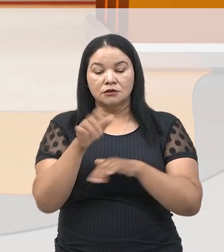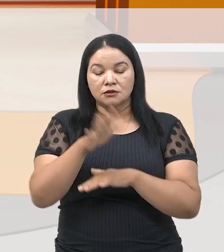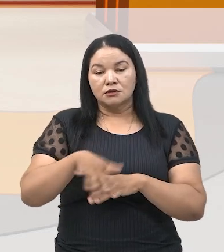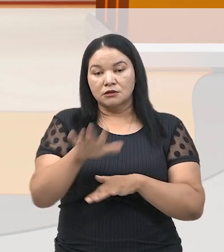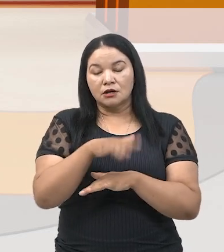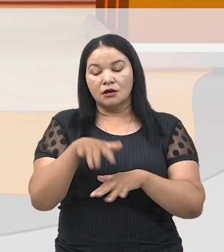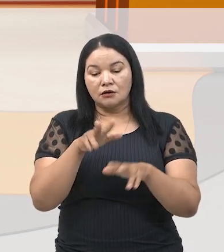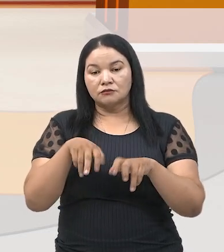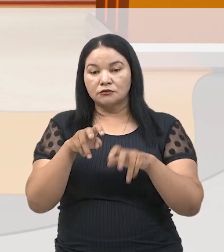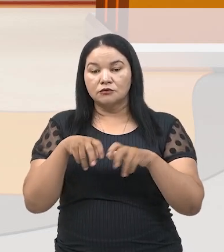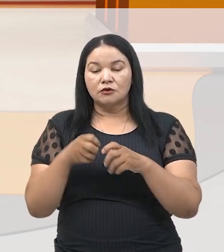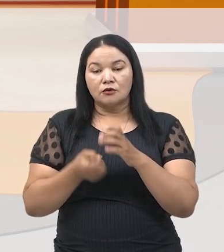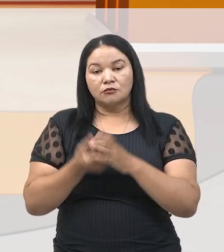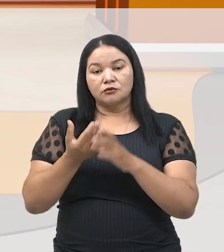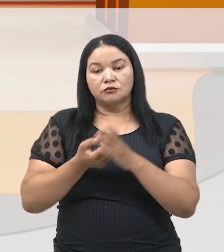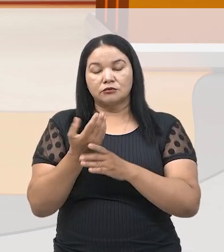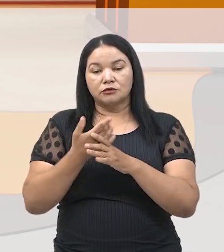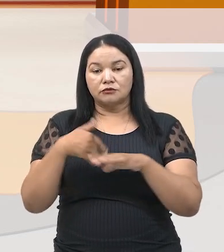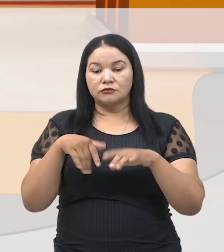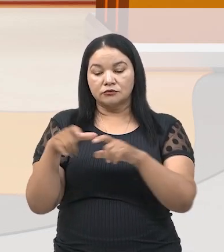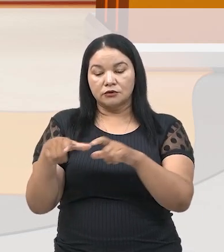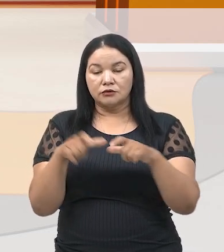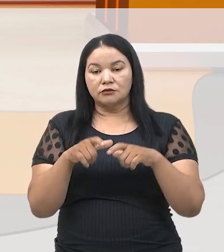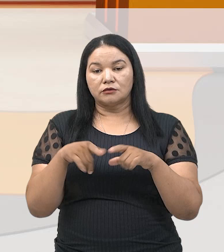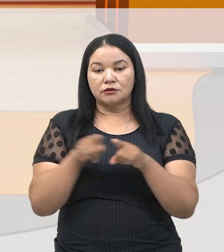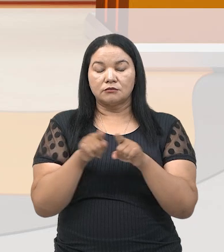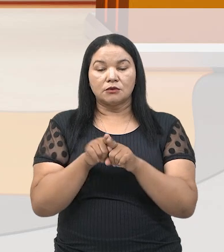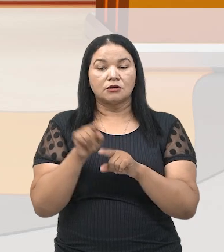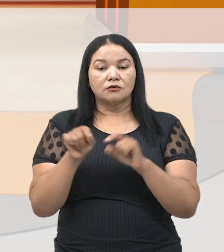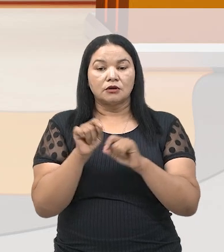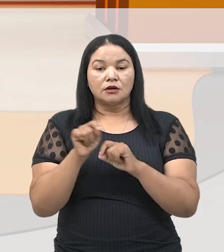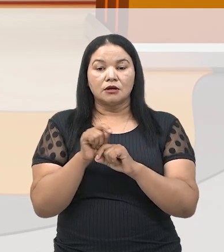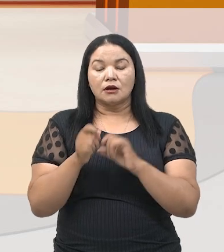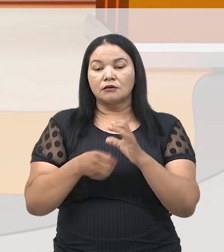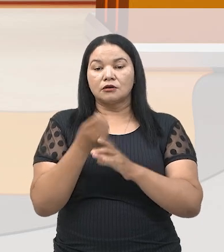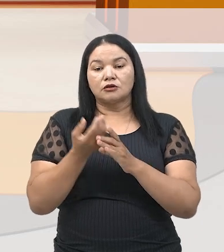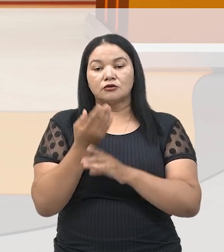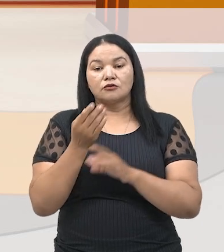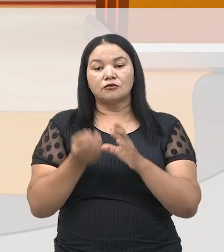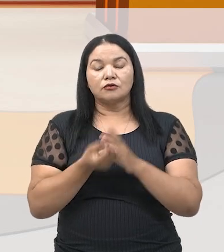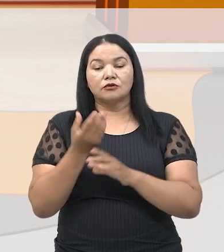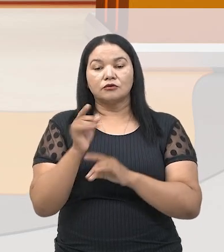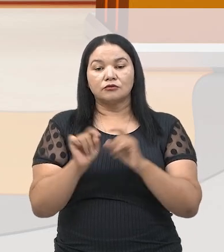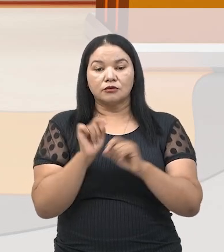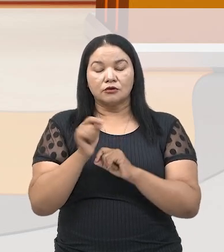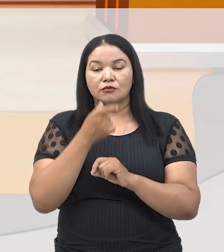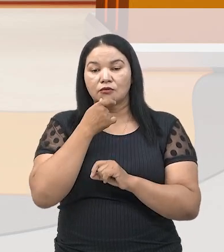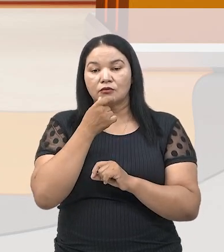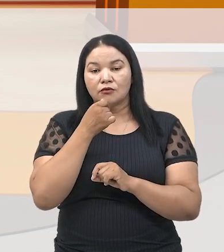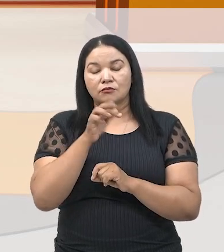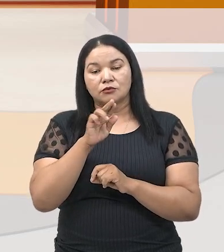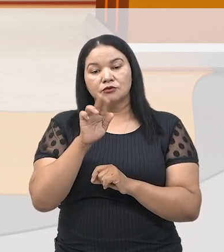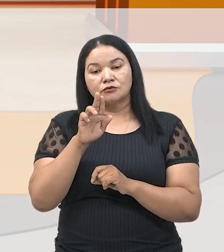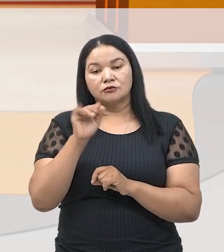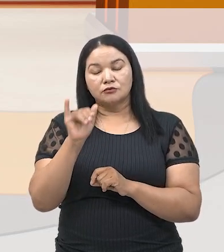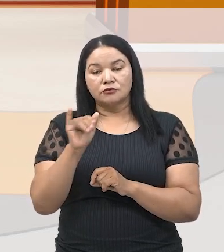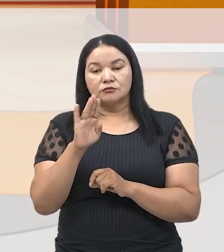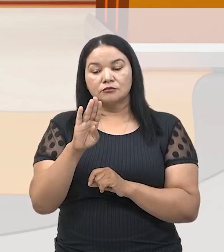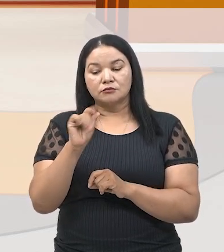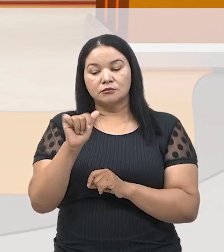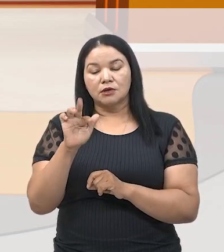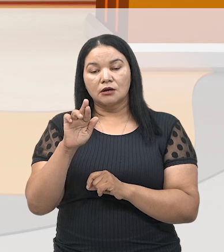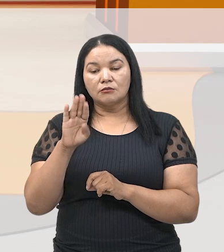do território. E uma dessas medidas, né, foram adotadas justamente por Rui Barbosa, com a